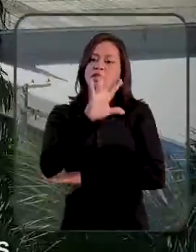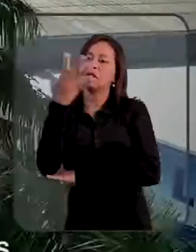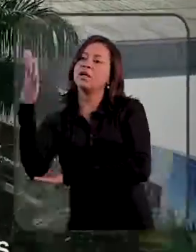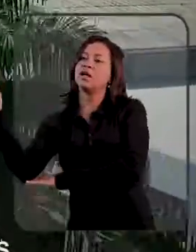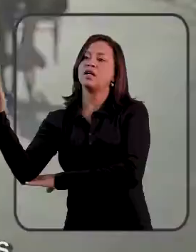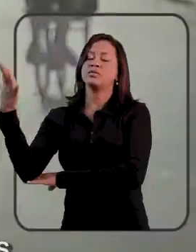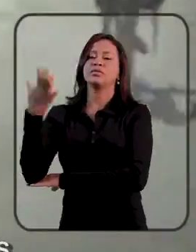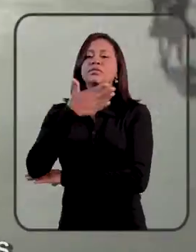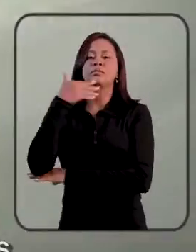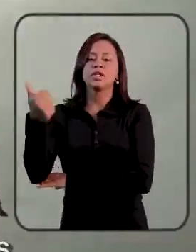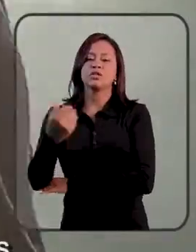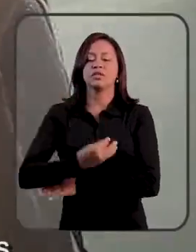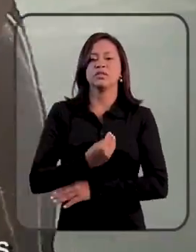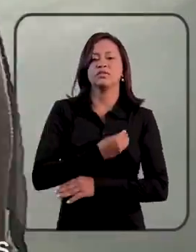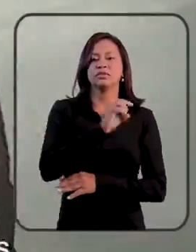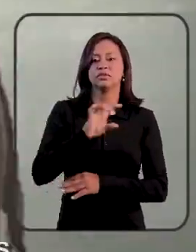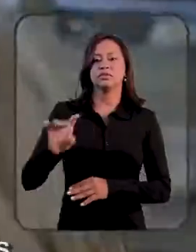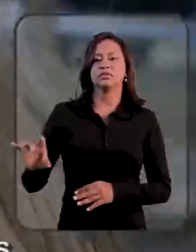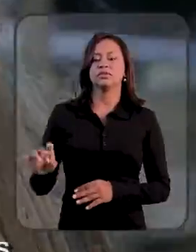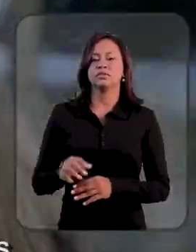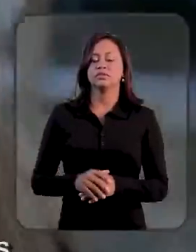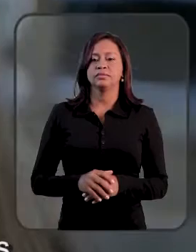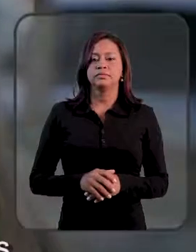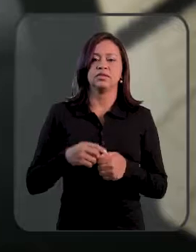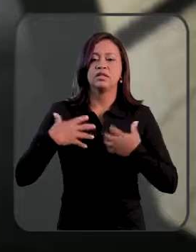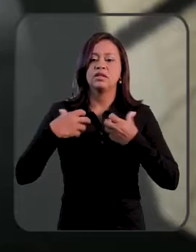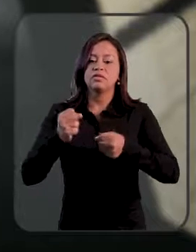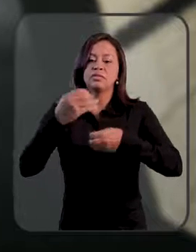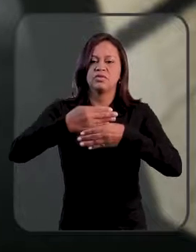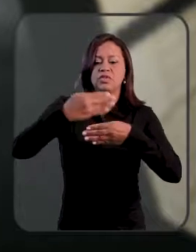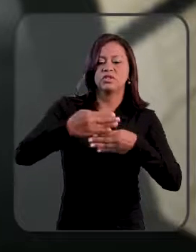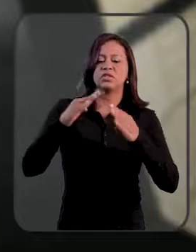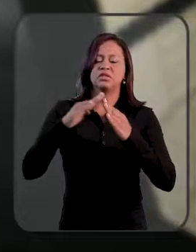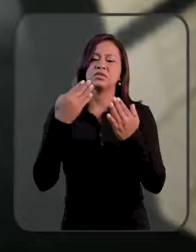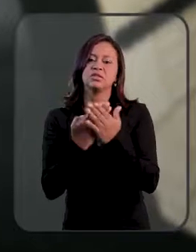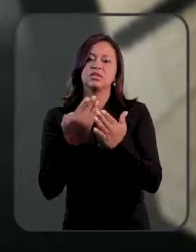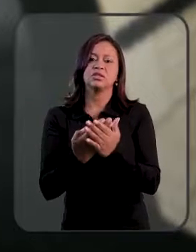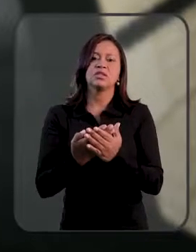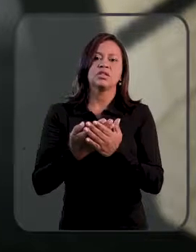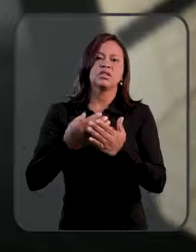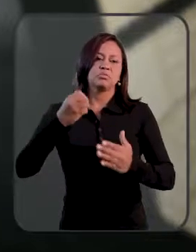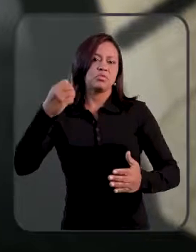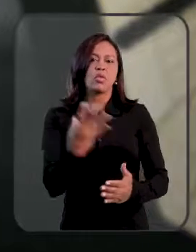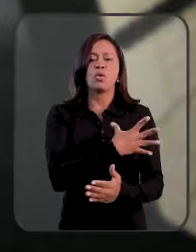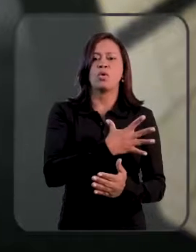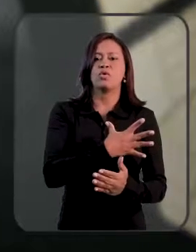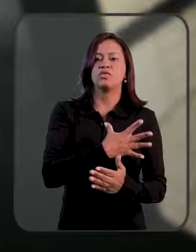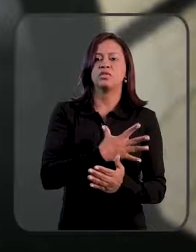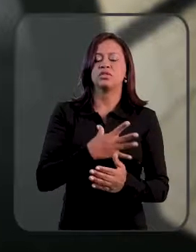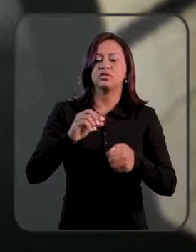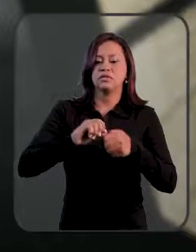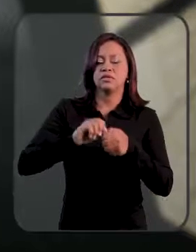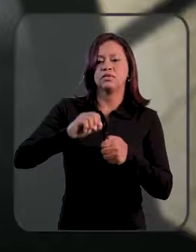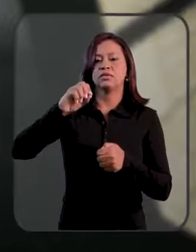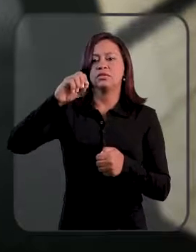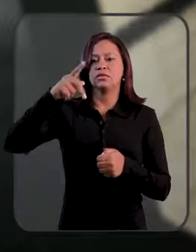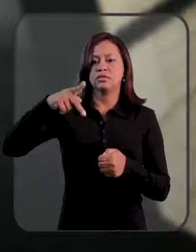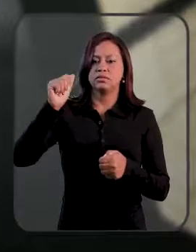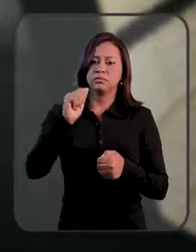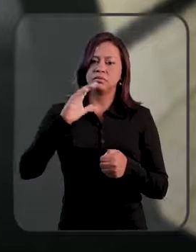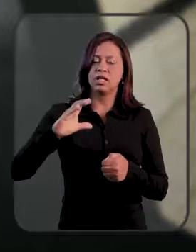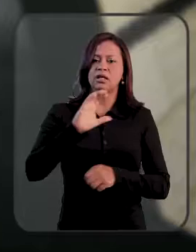assim vamos melhorando a qualidade de vida das pessoas. Vamos construir escolas modernas, concluir as obras do PAC,